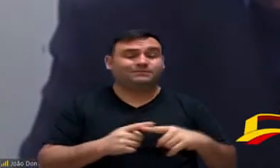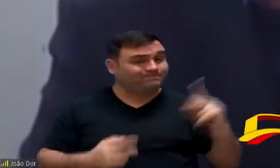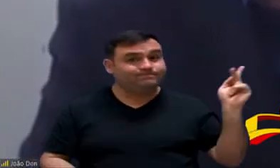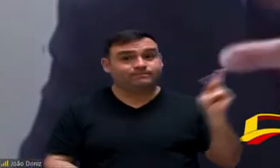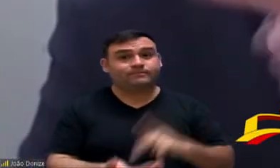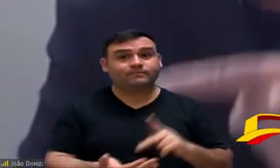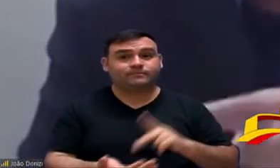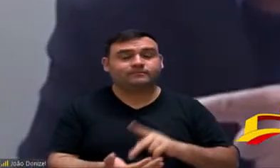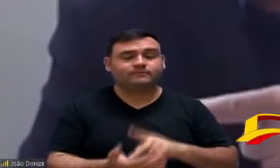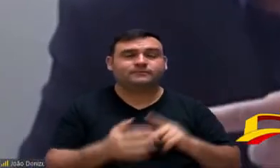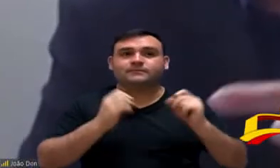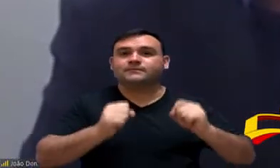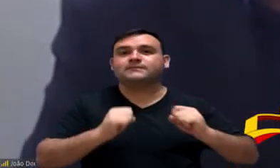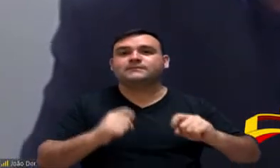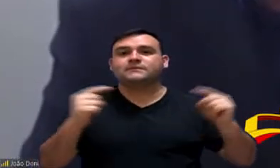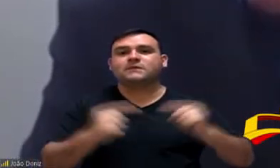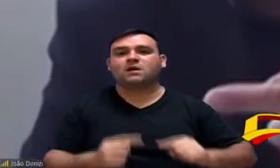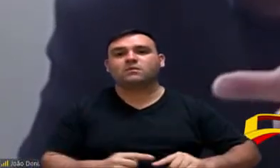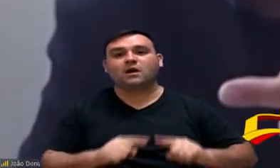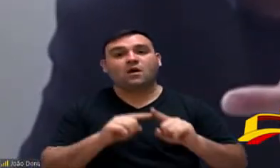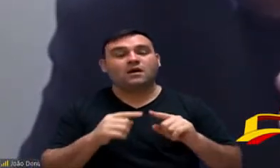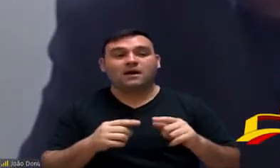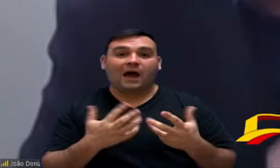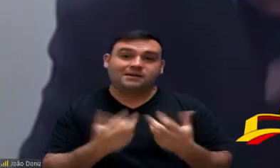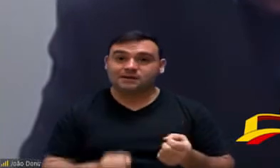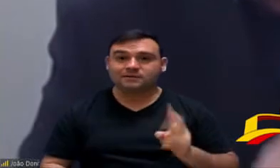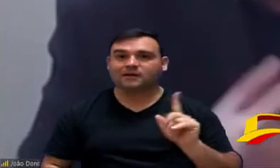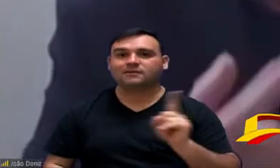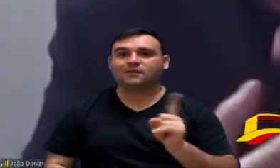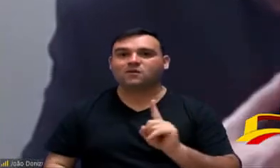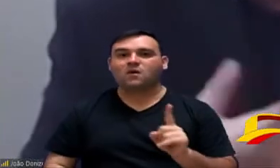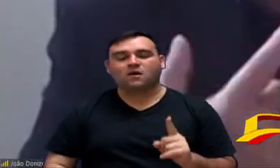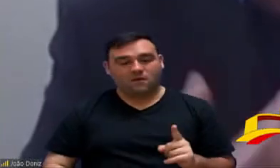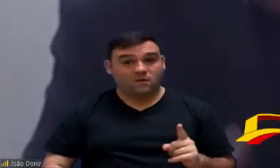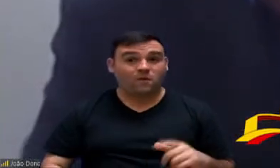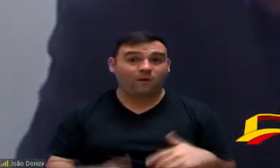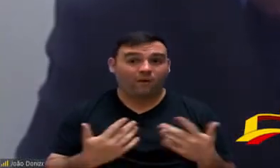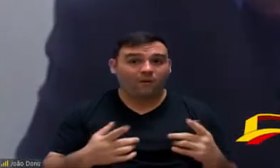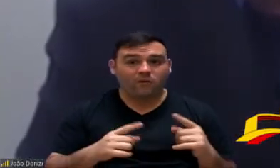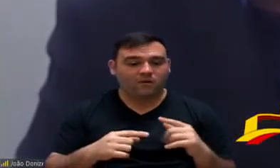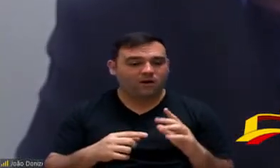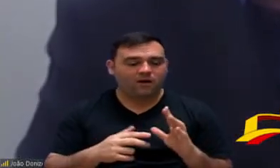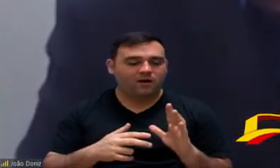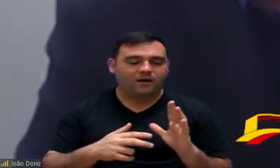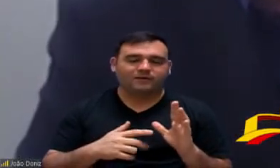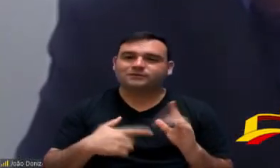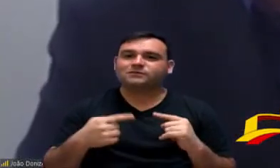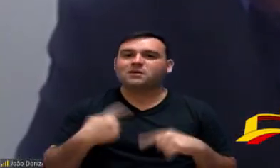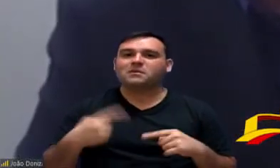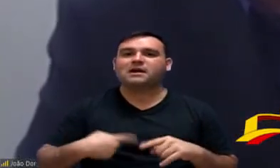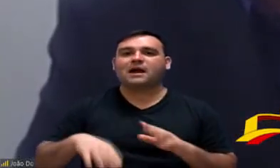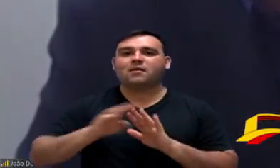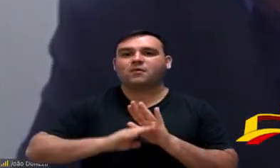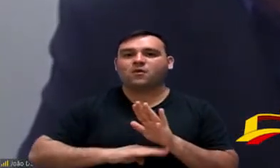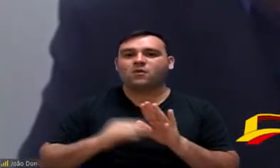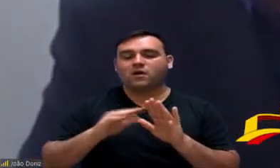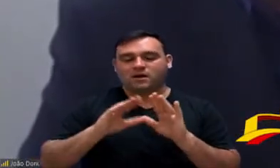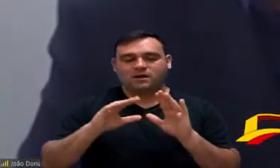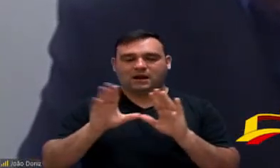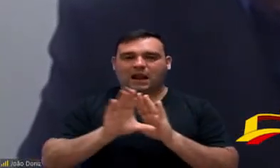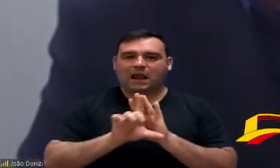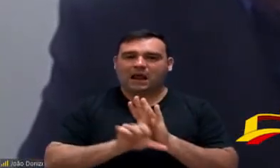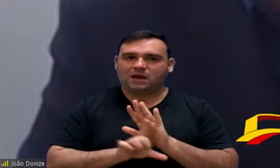realmente isso pode representar a não aprovação ou a não institucionalização dessa política como